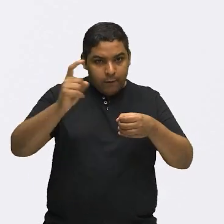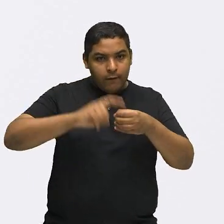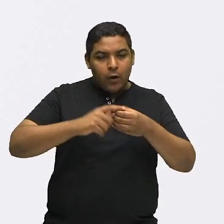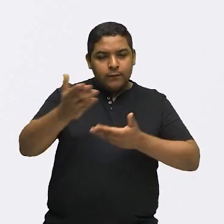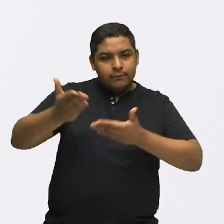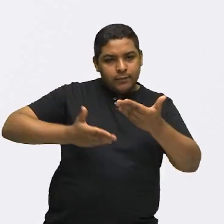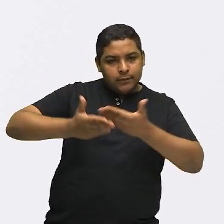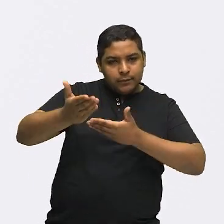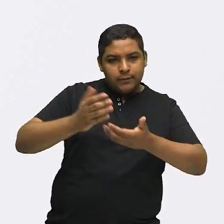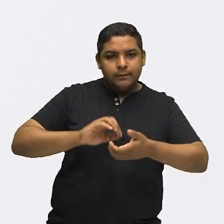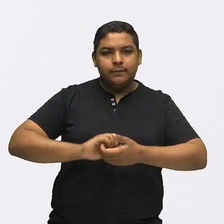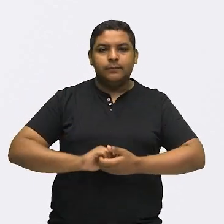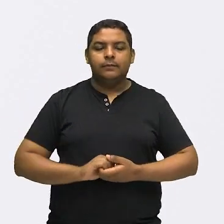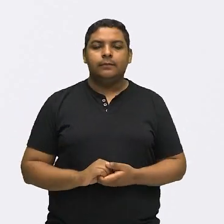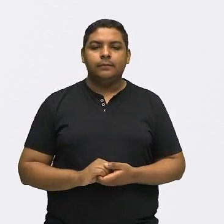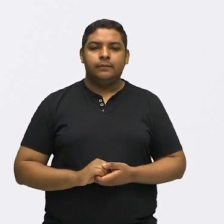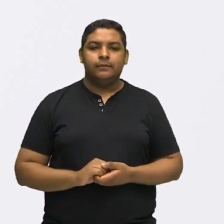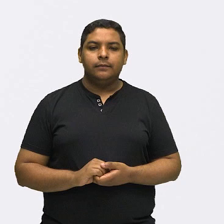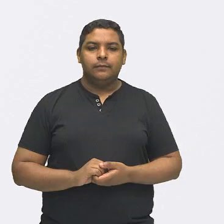interagirem conosco.